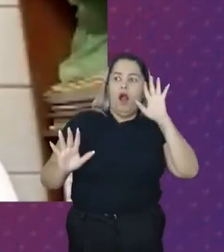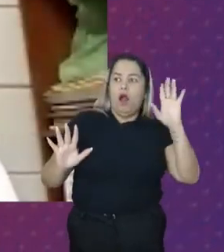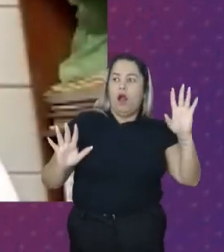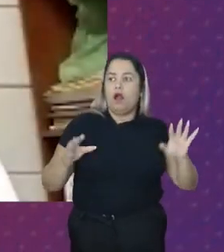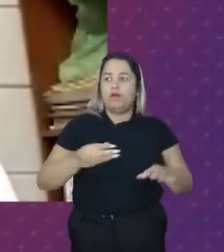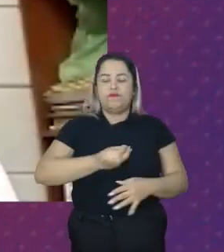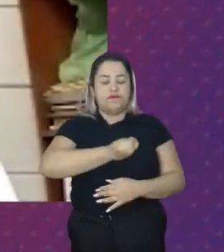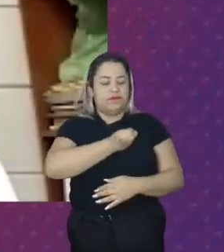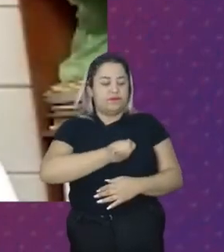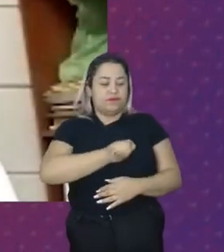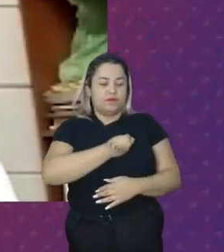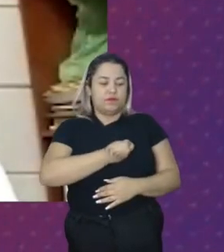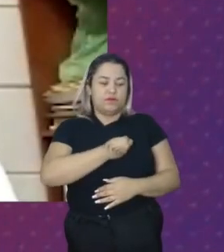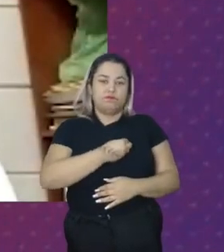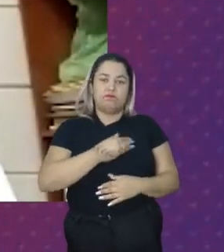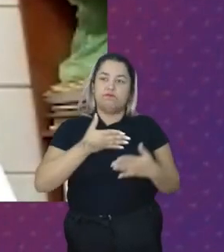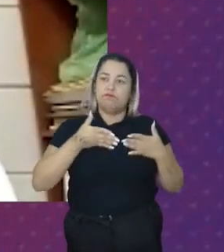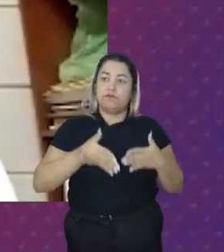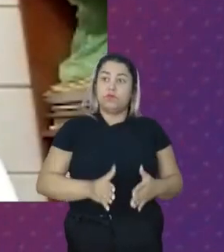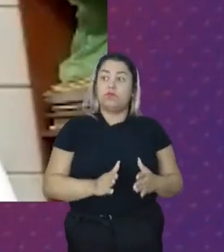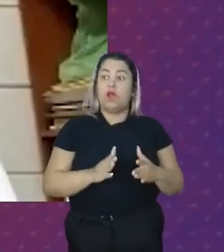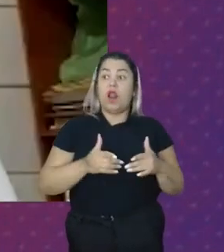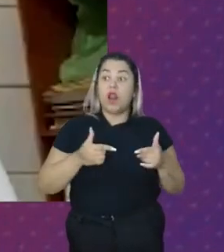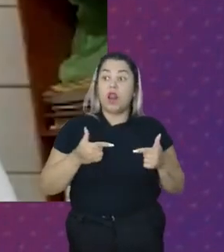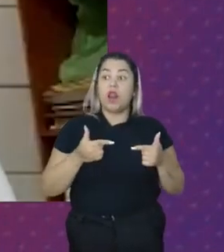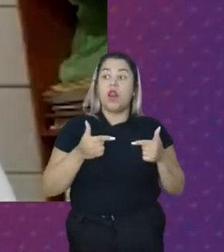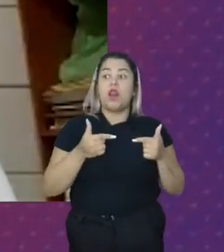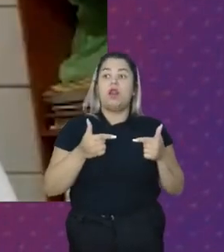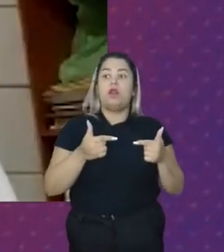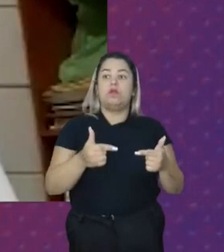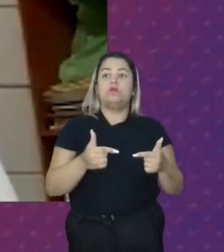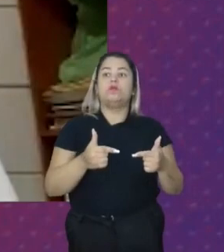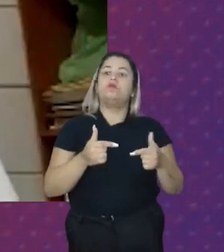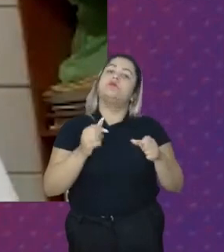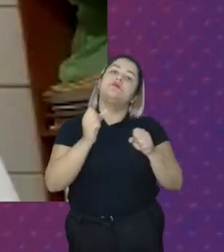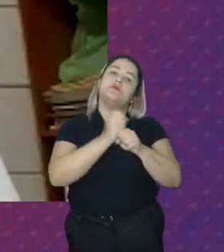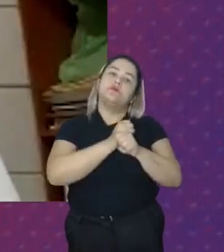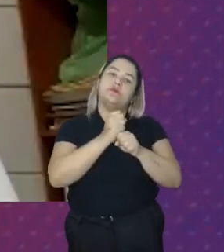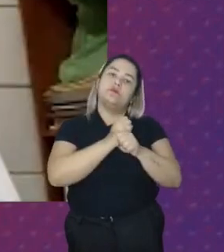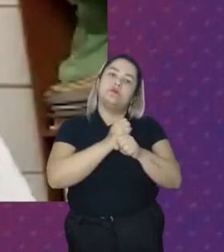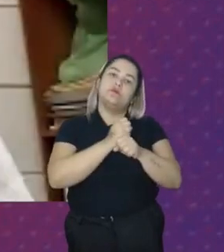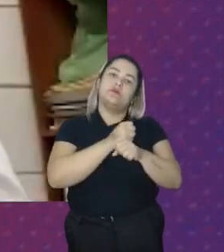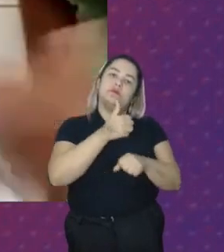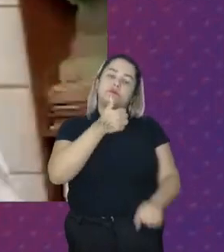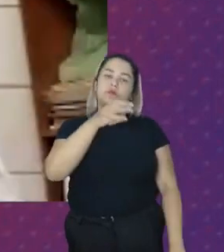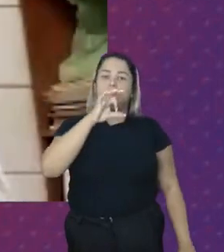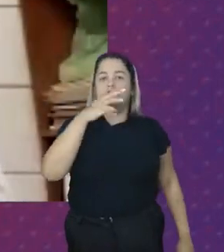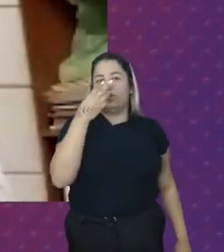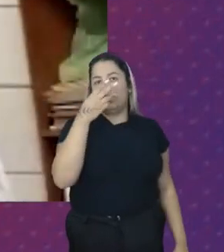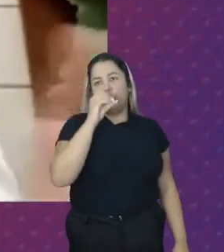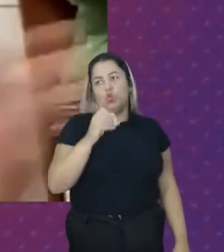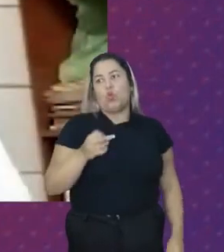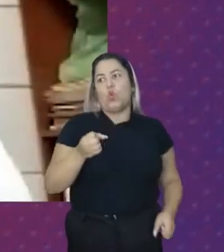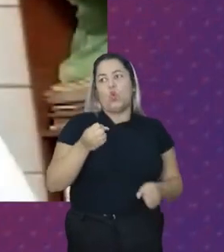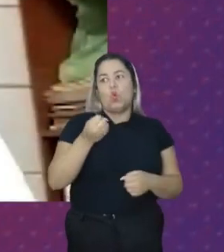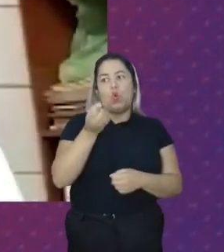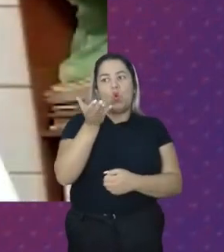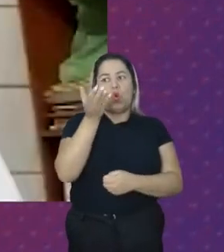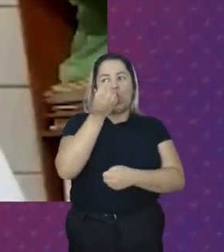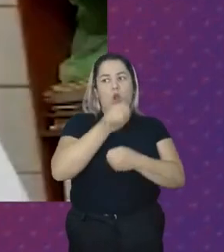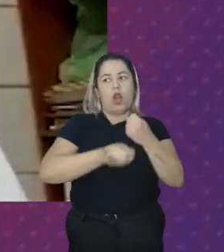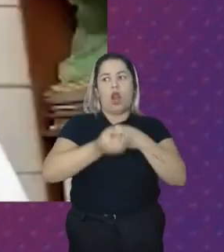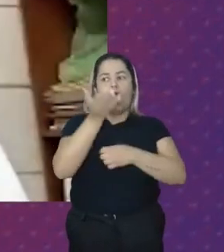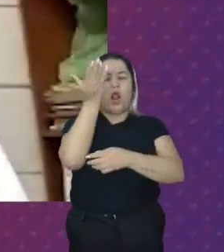Porque a luta Das trabalhadoras Domésticas Que começou Na década De 1930 No século passado É